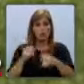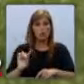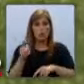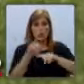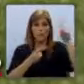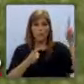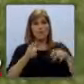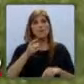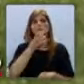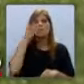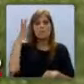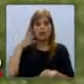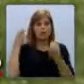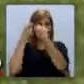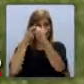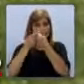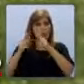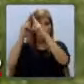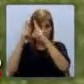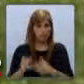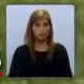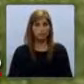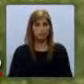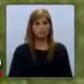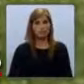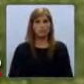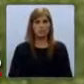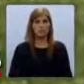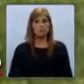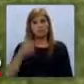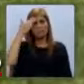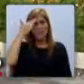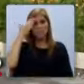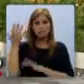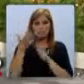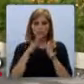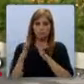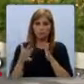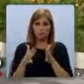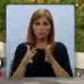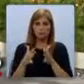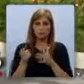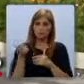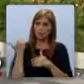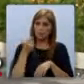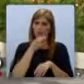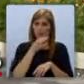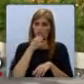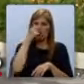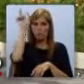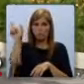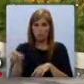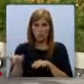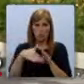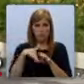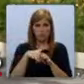manhã. O adversário é o Paris Saint-Germain. Espera-se mais ou menos, já estive há bem pouco a falar com uma pessoa que está envolvida